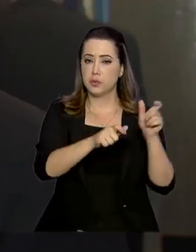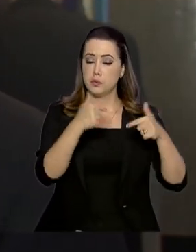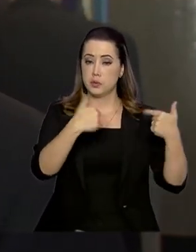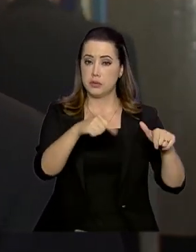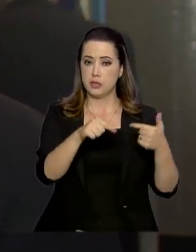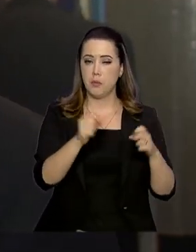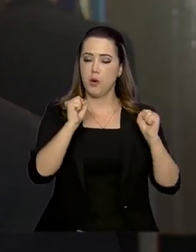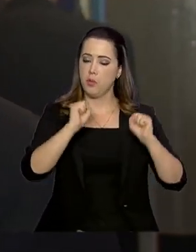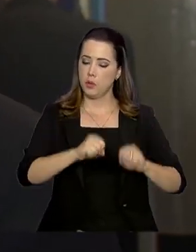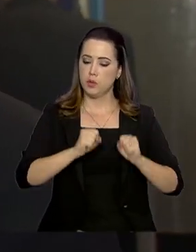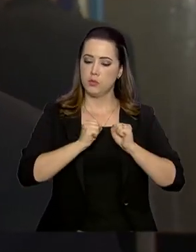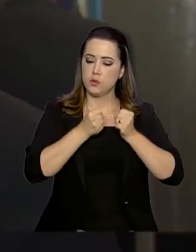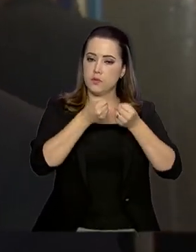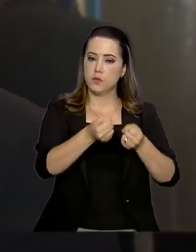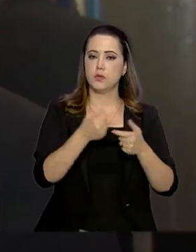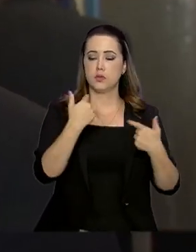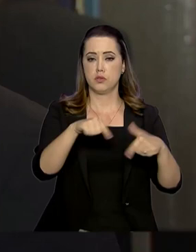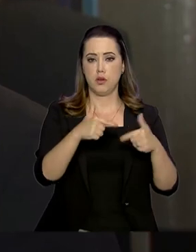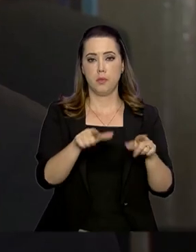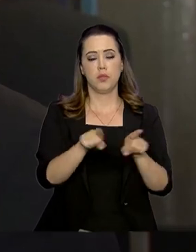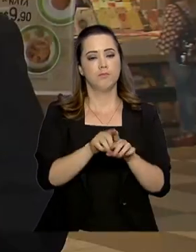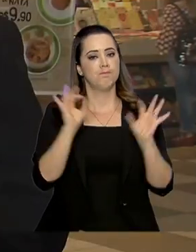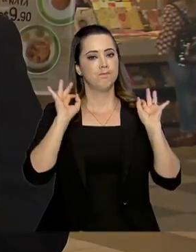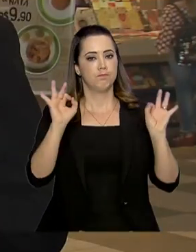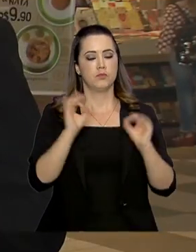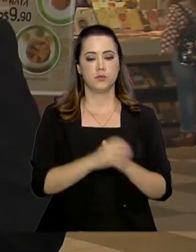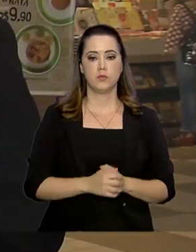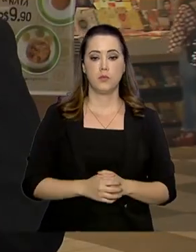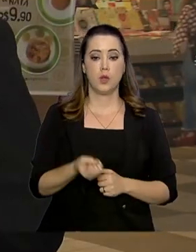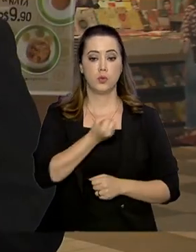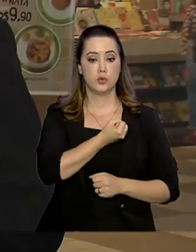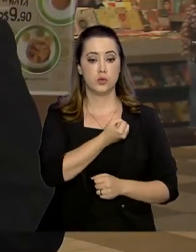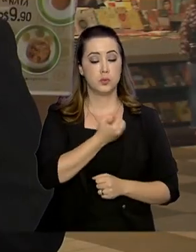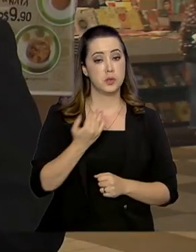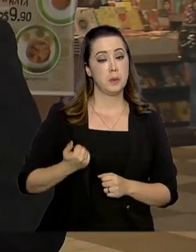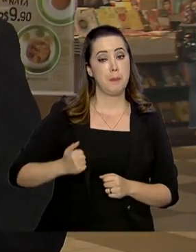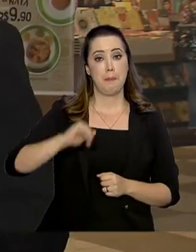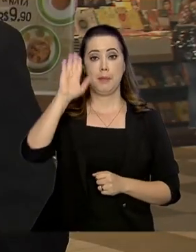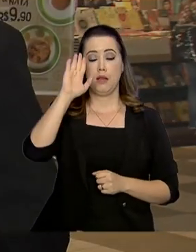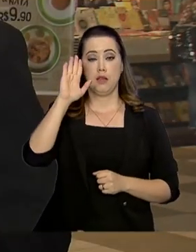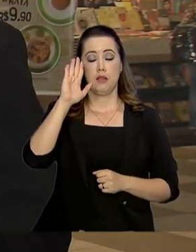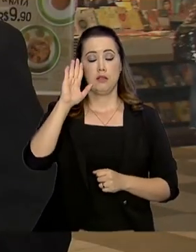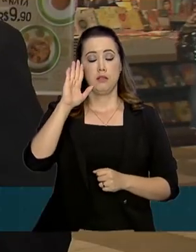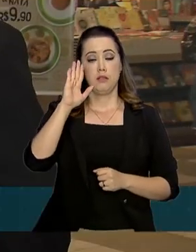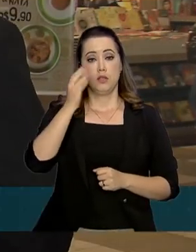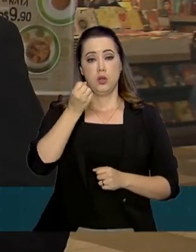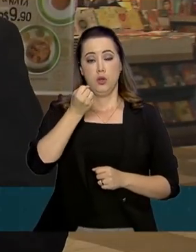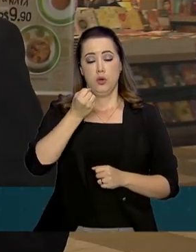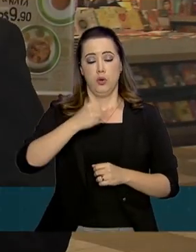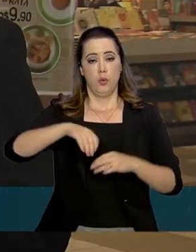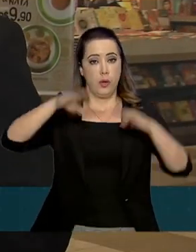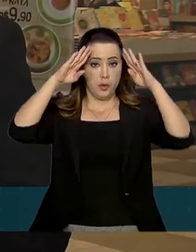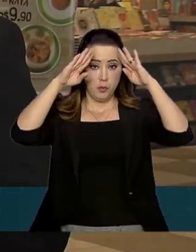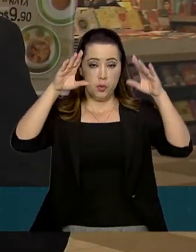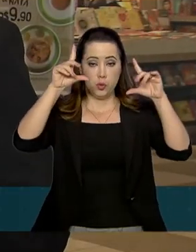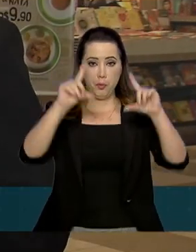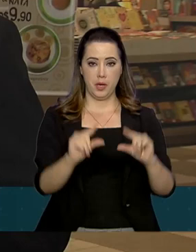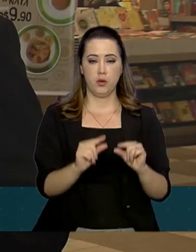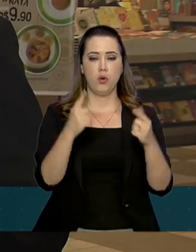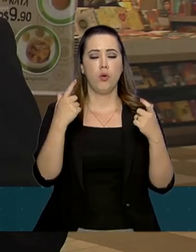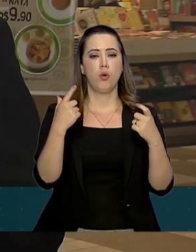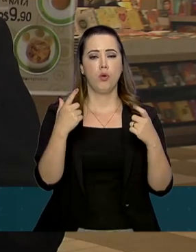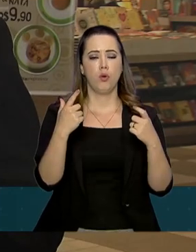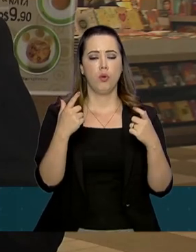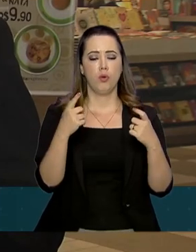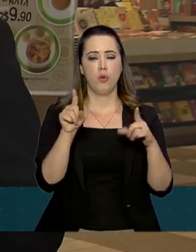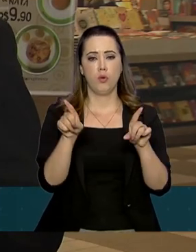Uma capacidade profissional, uma dedicação excelente. O indicador que recebeu a nota mais baixa entre os passageiros foi o